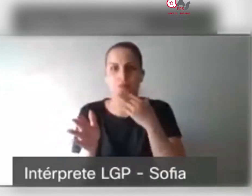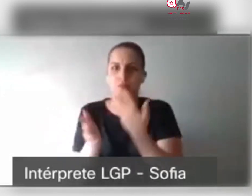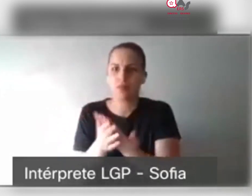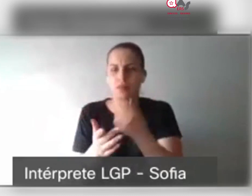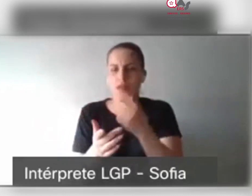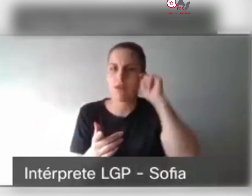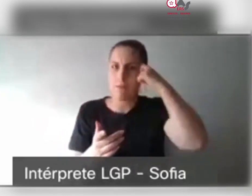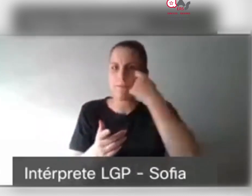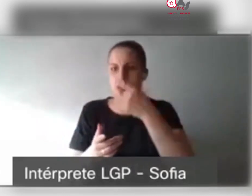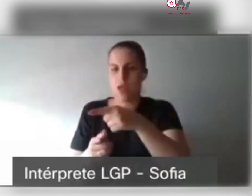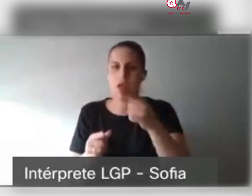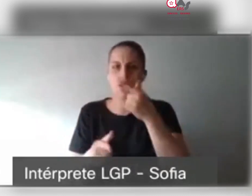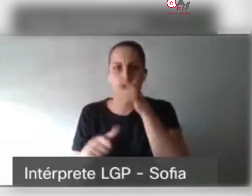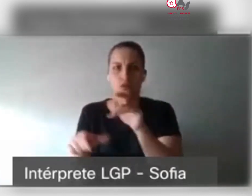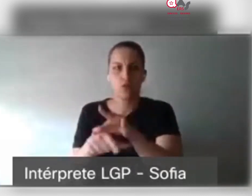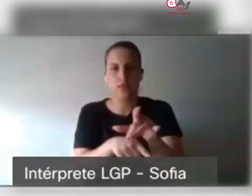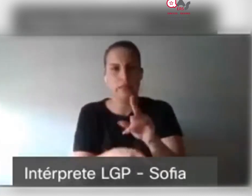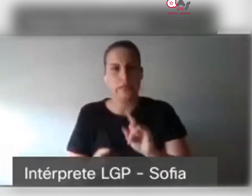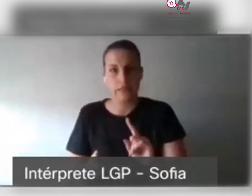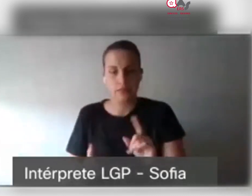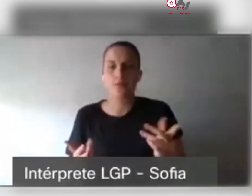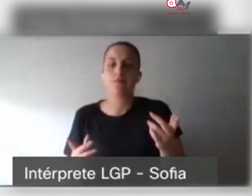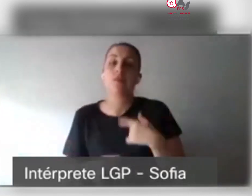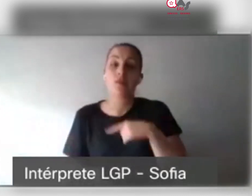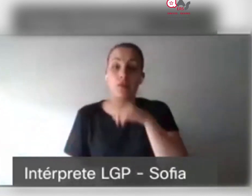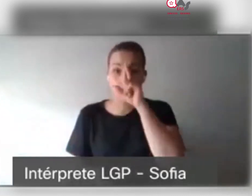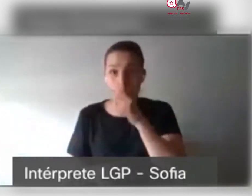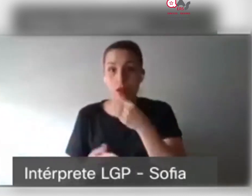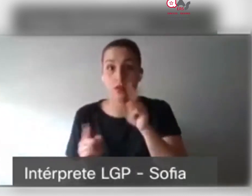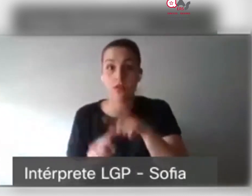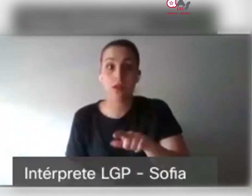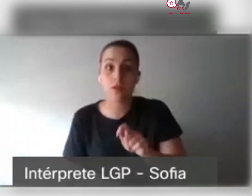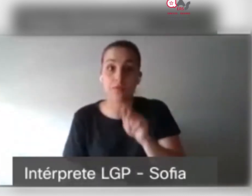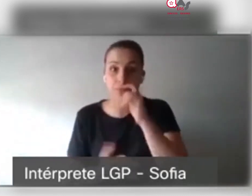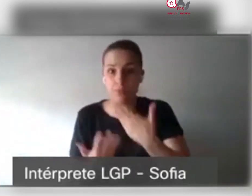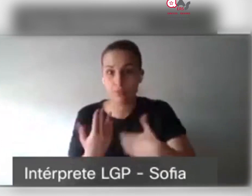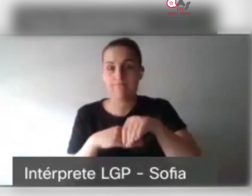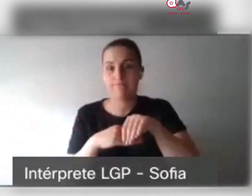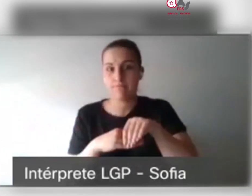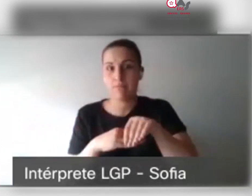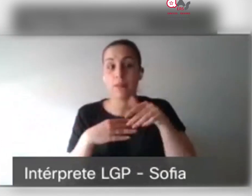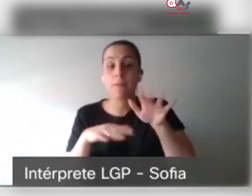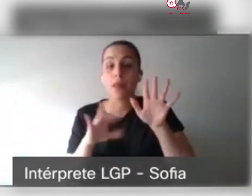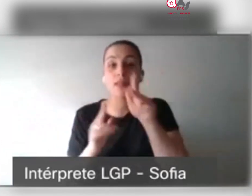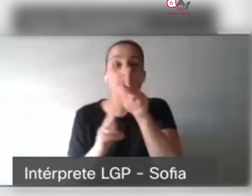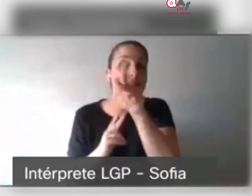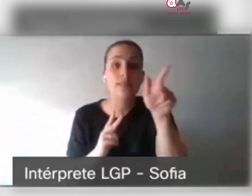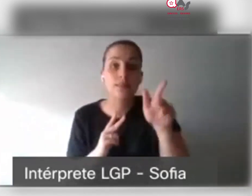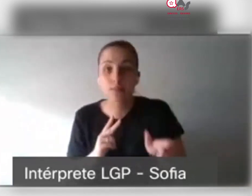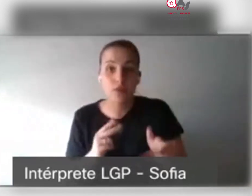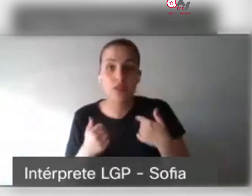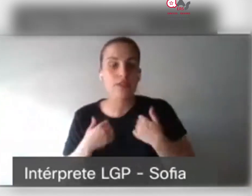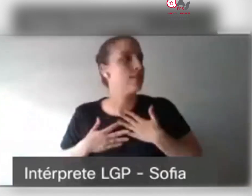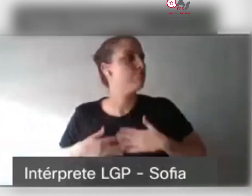doentes que lá estão. E eu recordo que o teste PCR é uma garantia adicional, mas não é uma garantia absoluta.